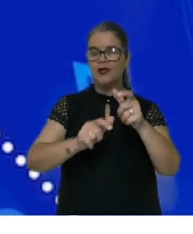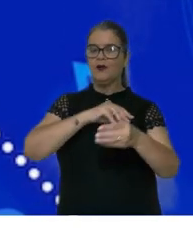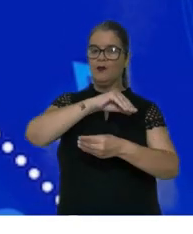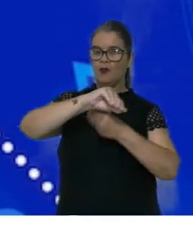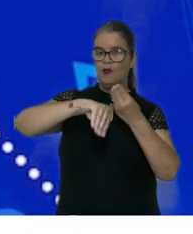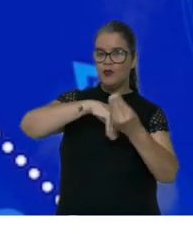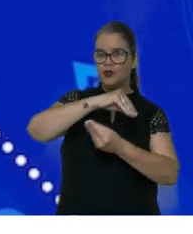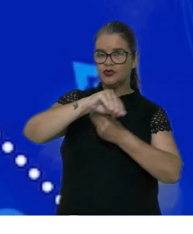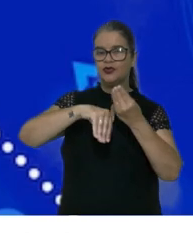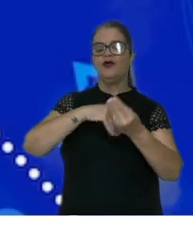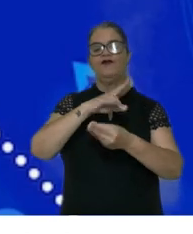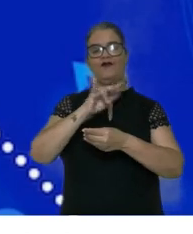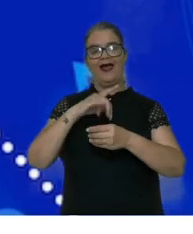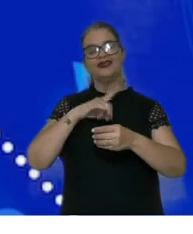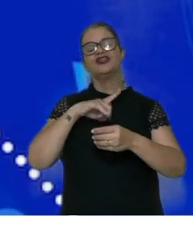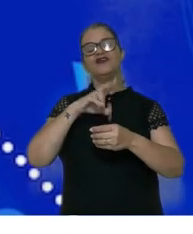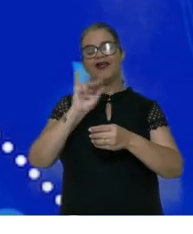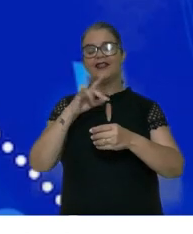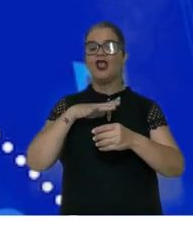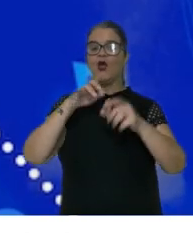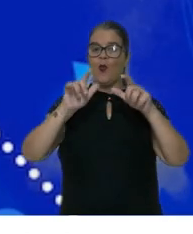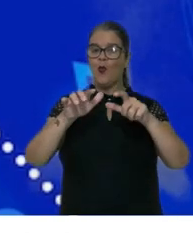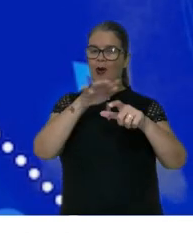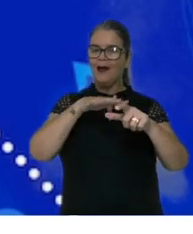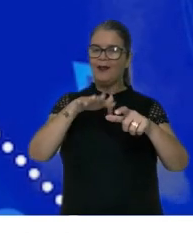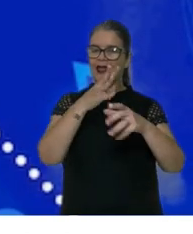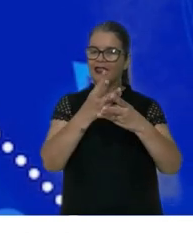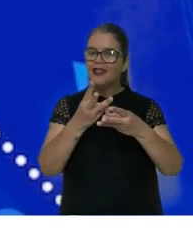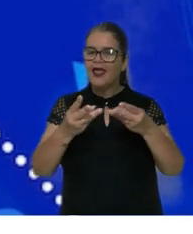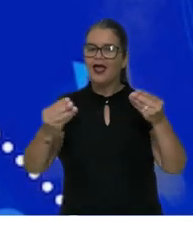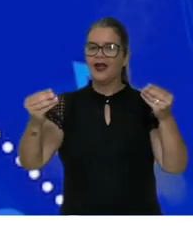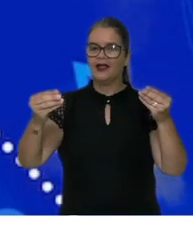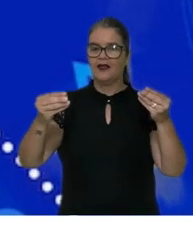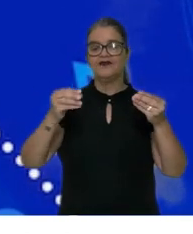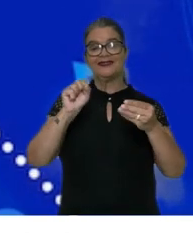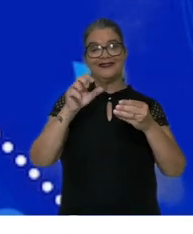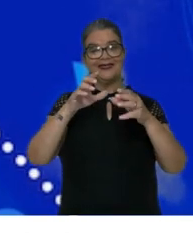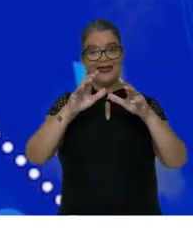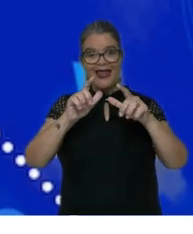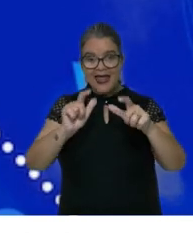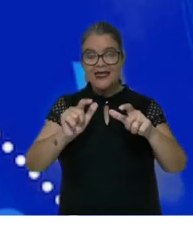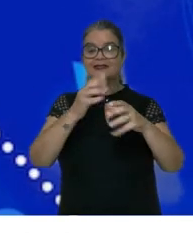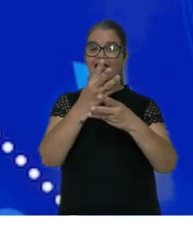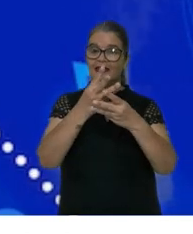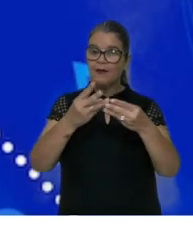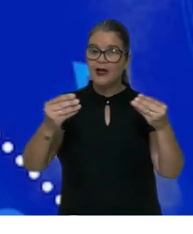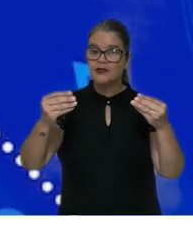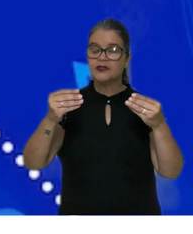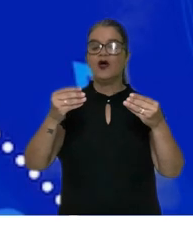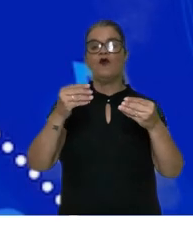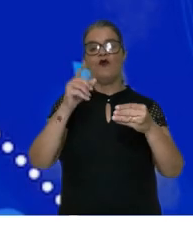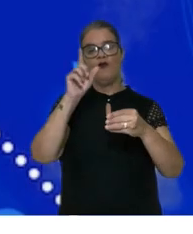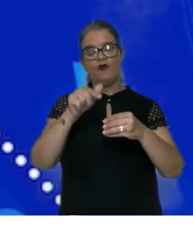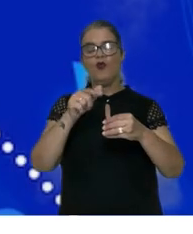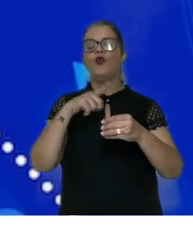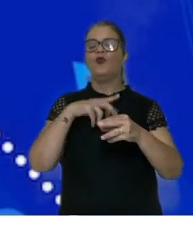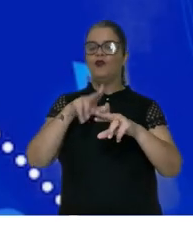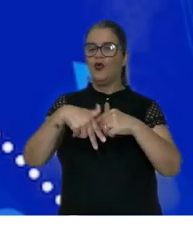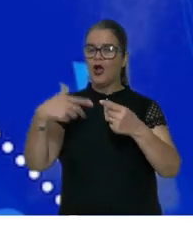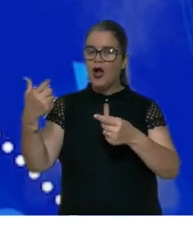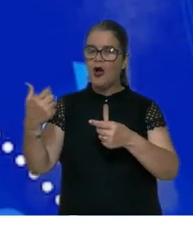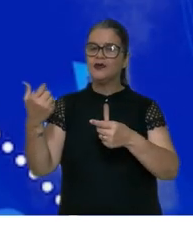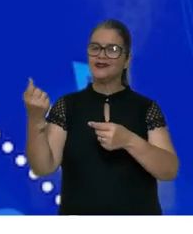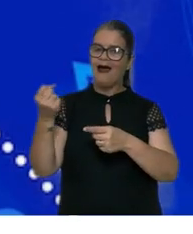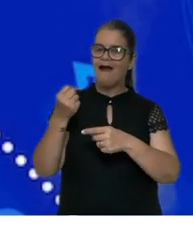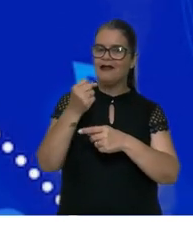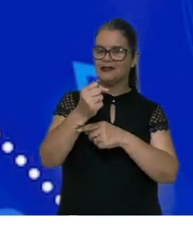sendo degradado. Se essa degradação resultar de uma inserção de matéria ou